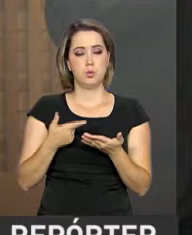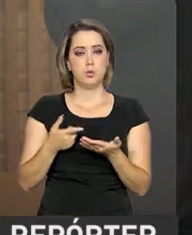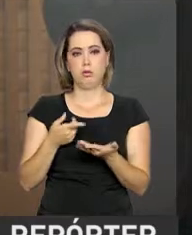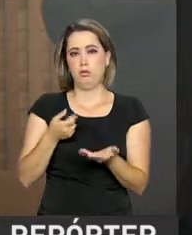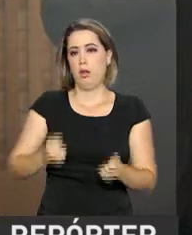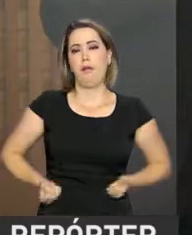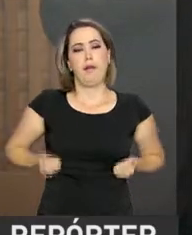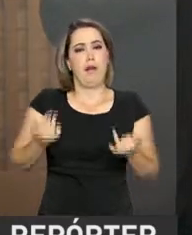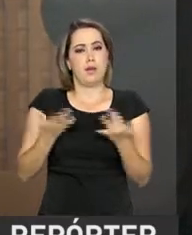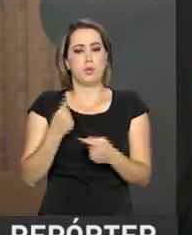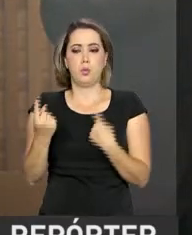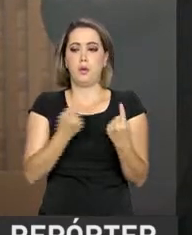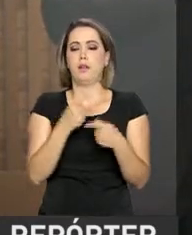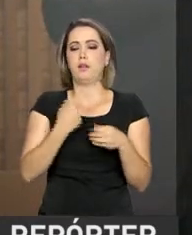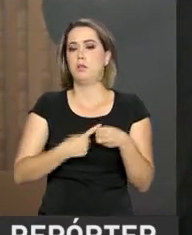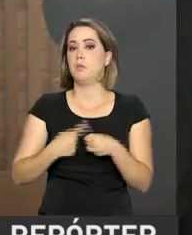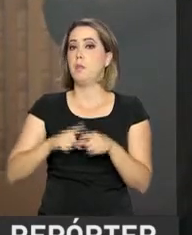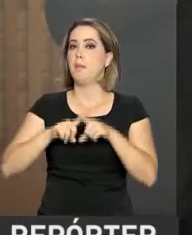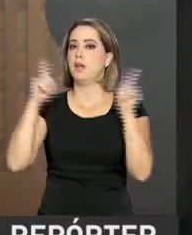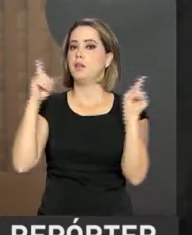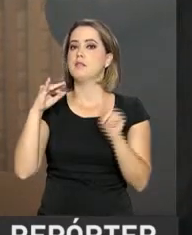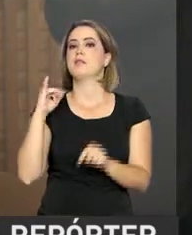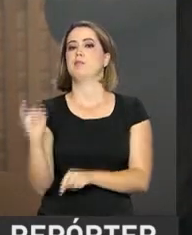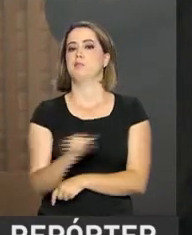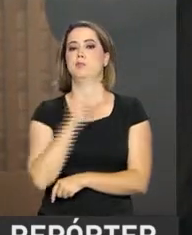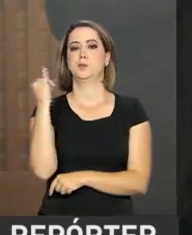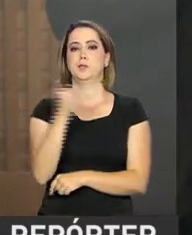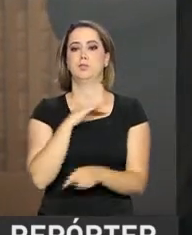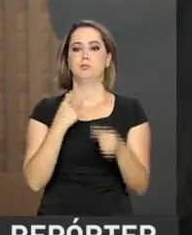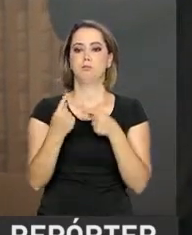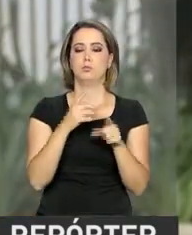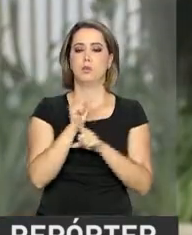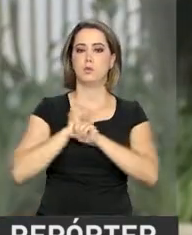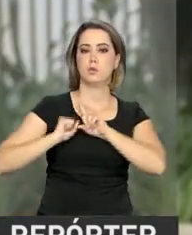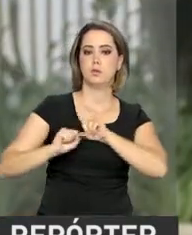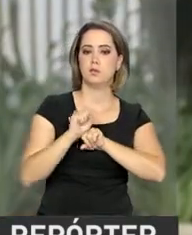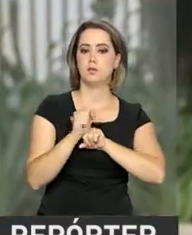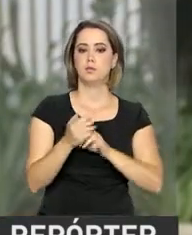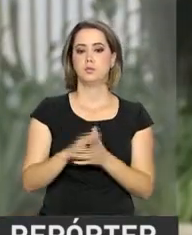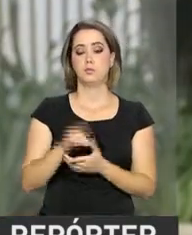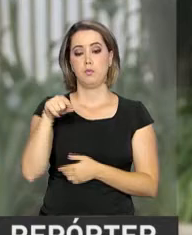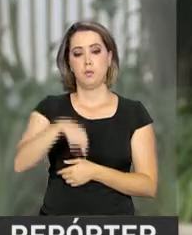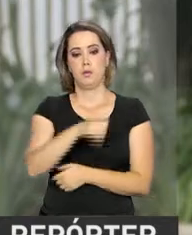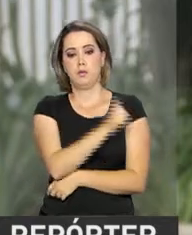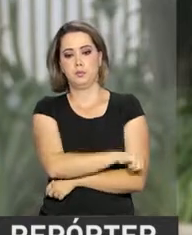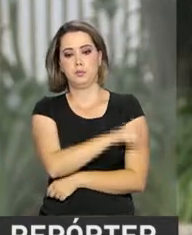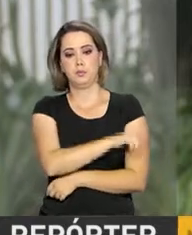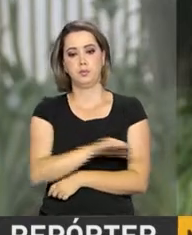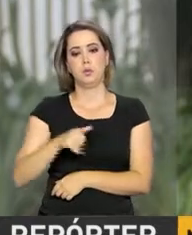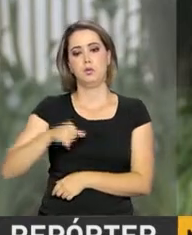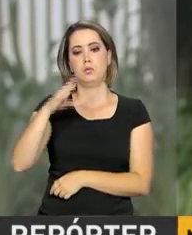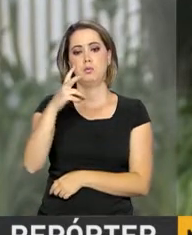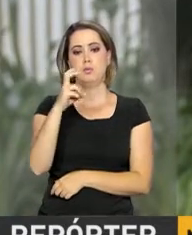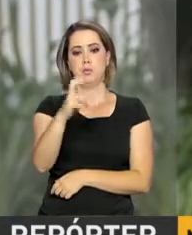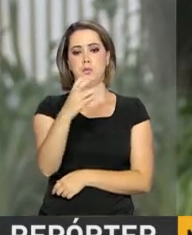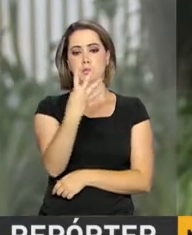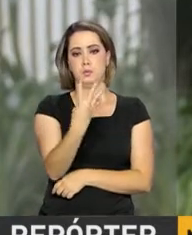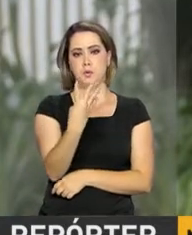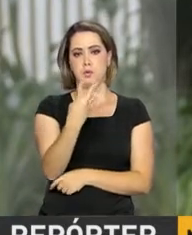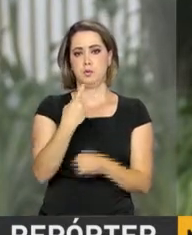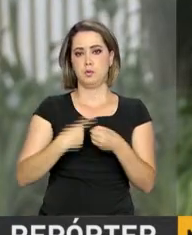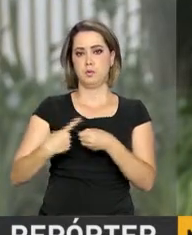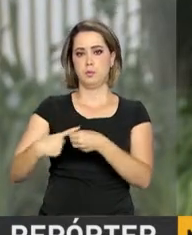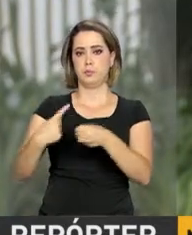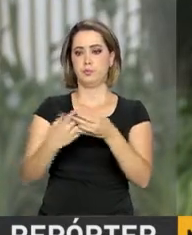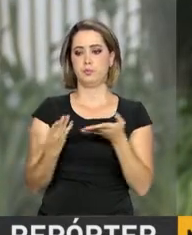mas certamente vai ter um impacto muito grande na área social aqui no rio de janeiro já são 54 municípios